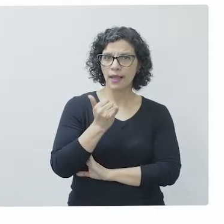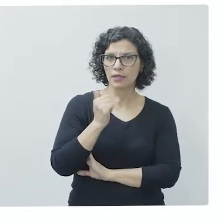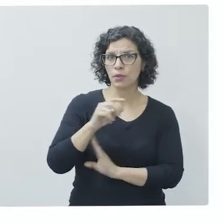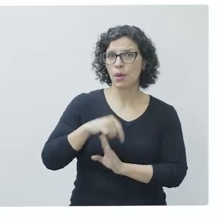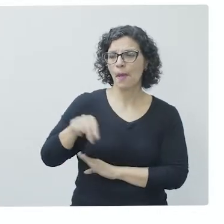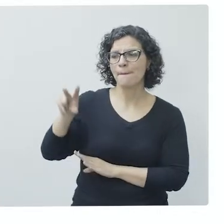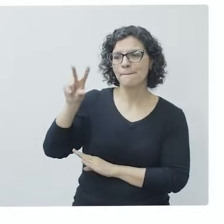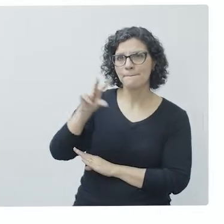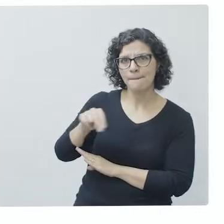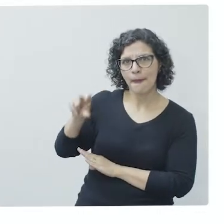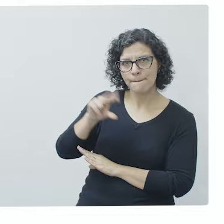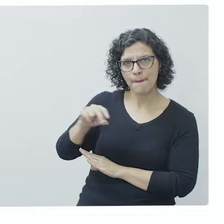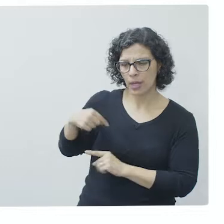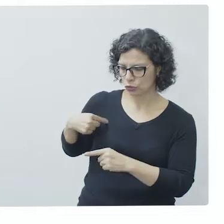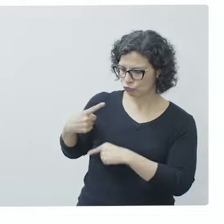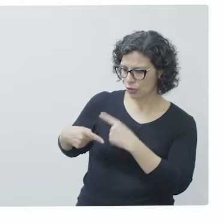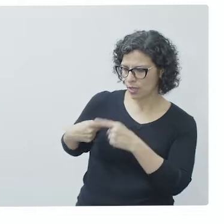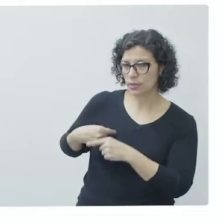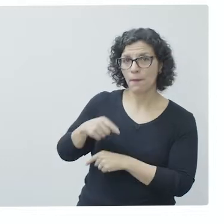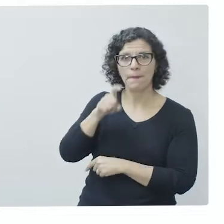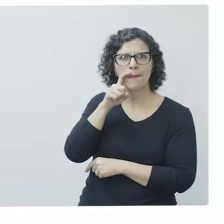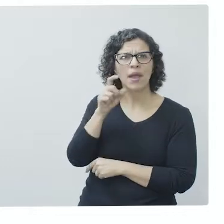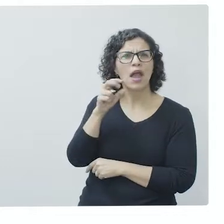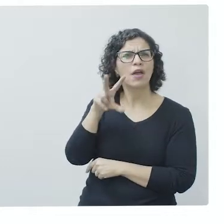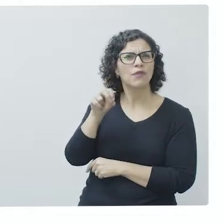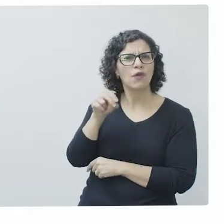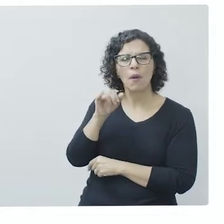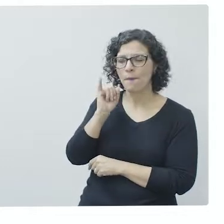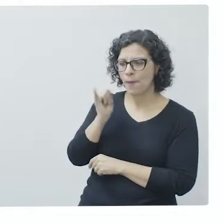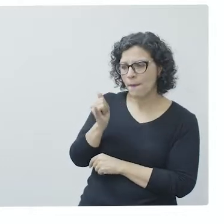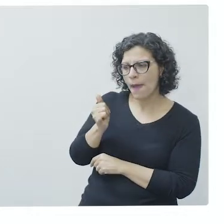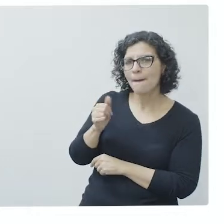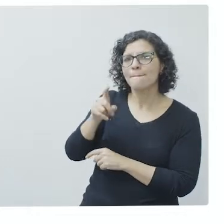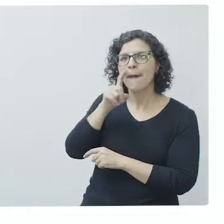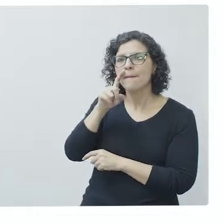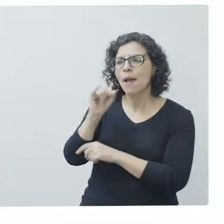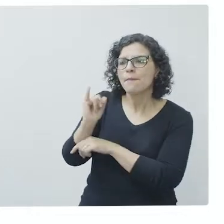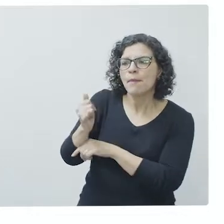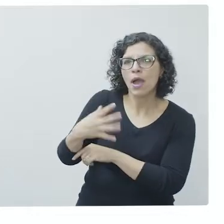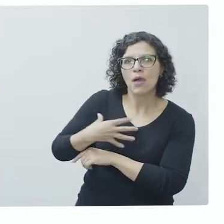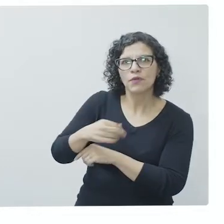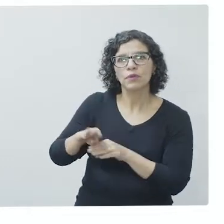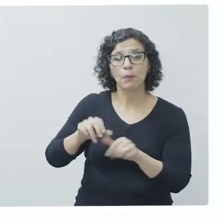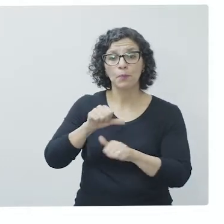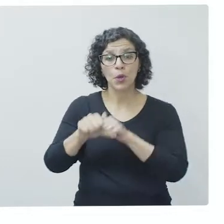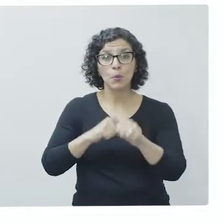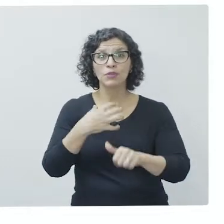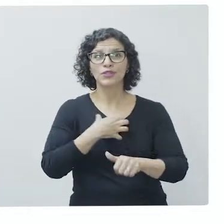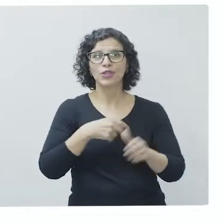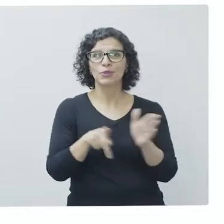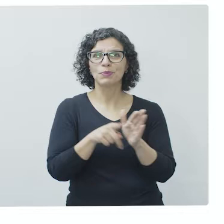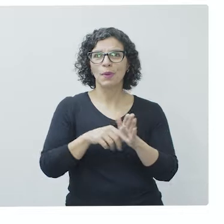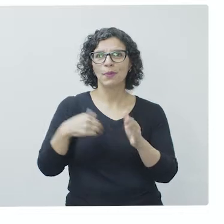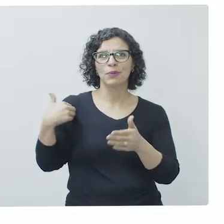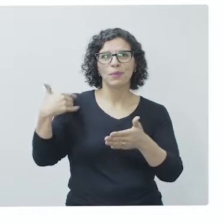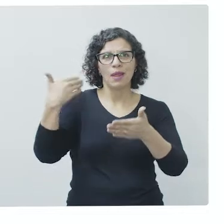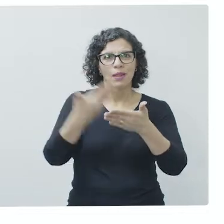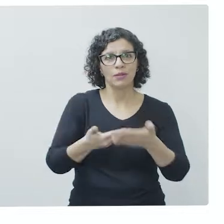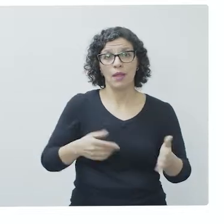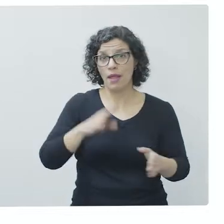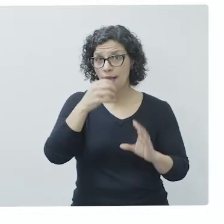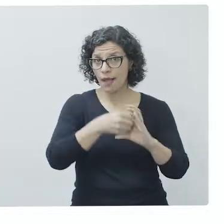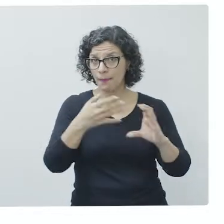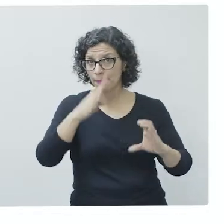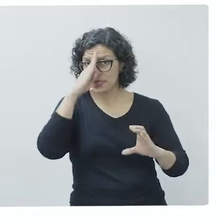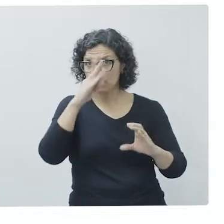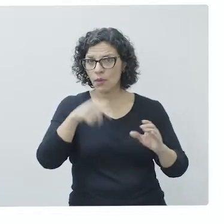narrativa oral, passada de geração para geração, e por isso pode sofrer alterações ao longo do tempo. Uma das suas